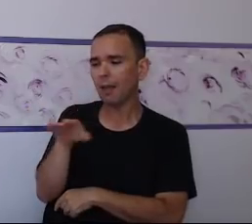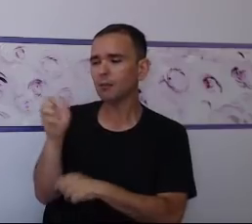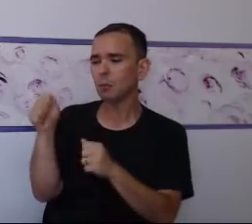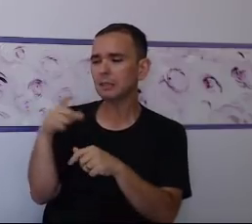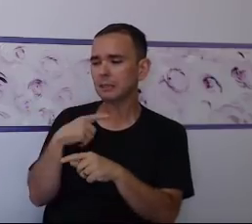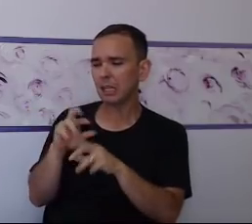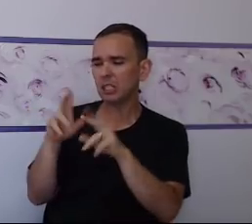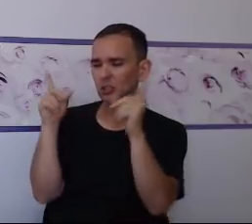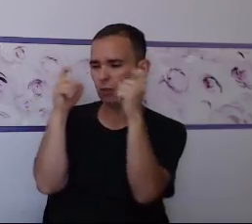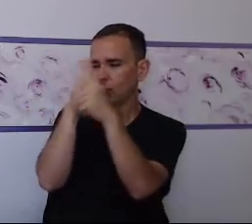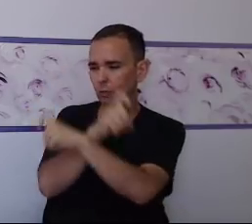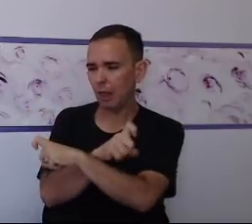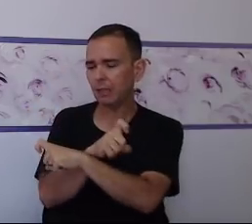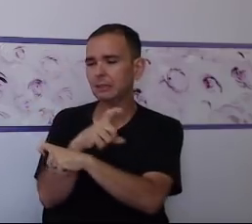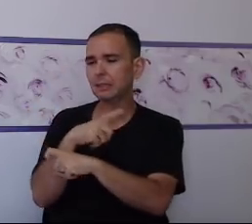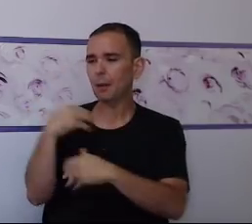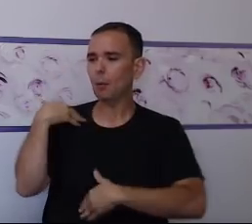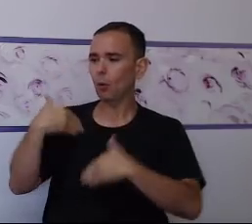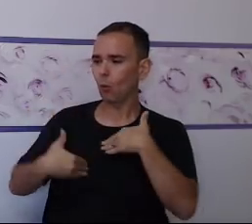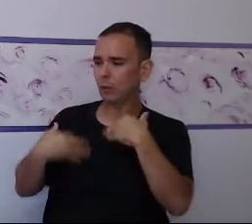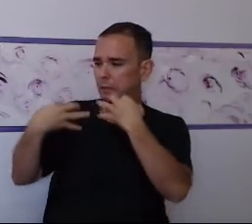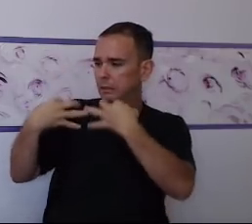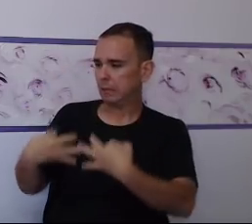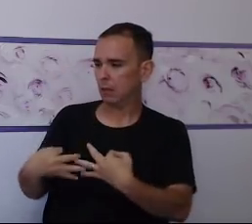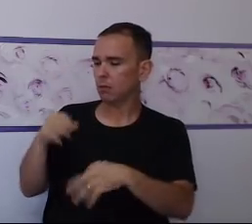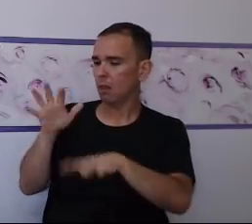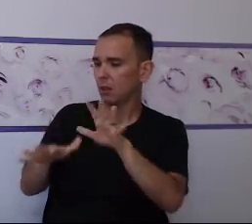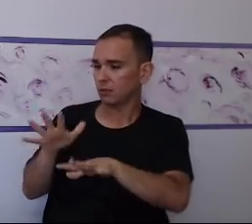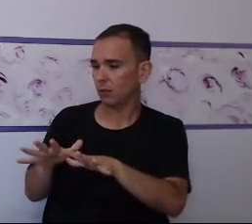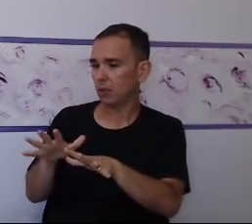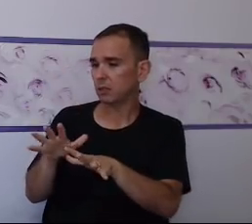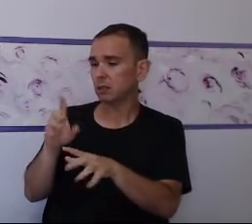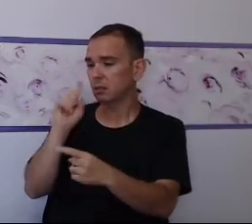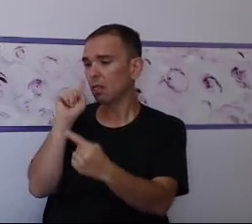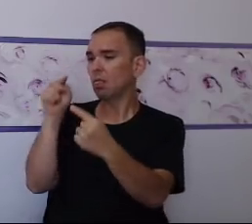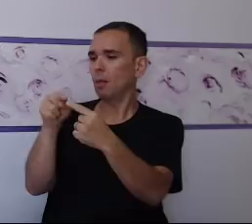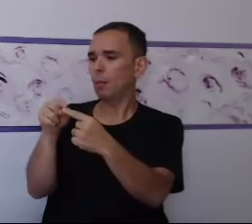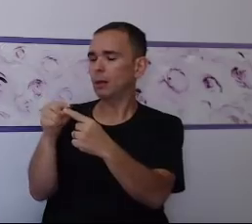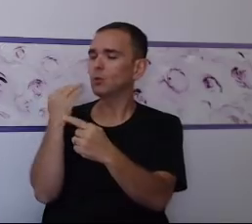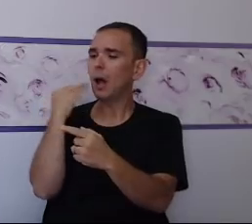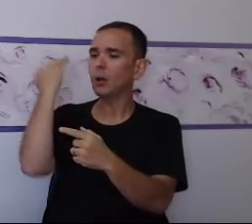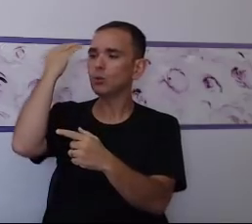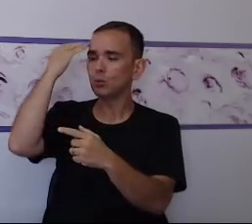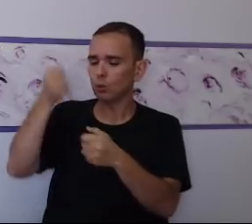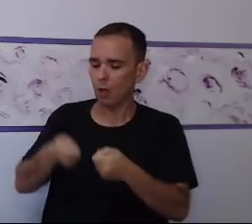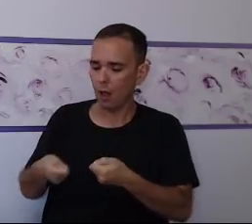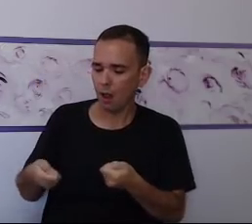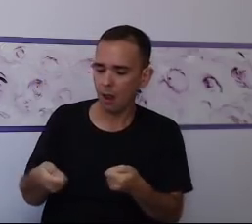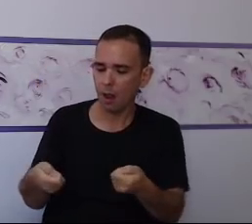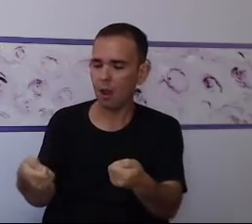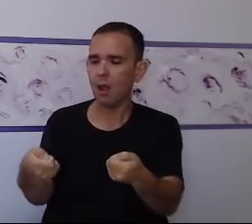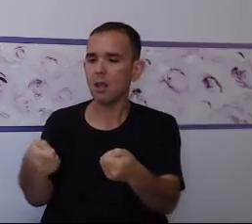bastante dificuldade de manter a postura e provavelmente depende de um adulto para guiar a cadeira e realizar as atividades da vida